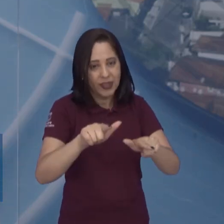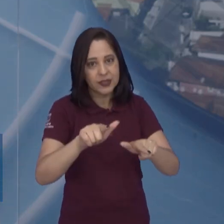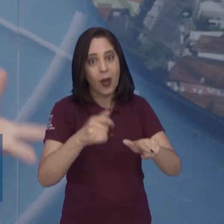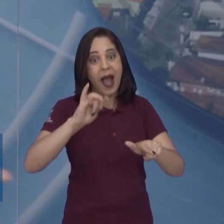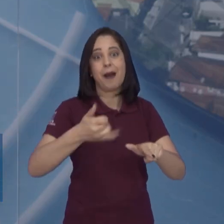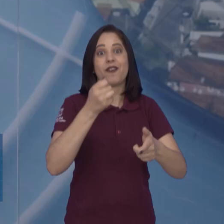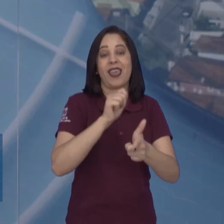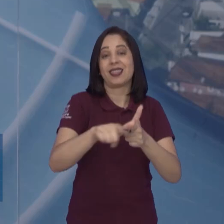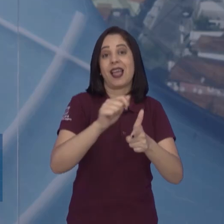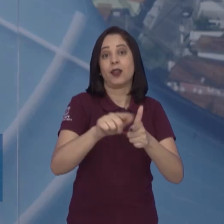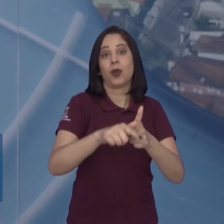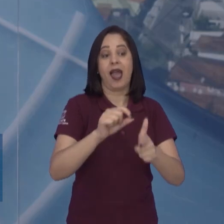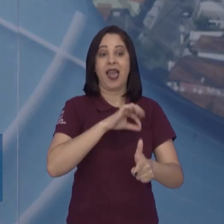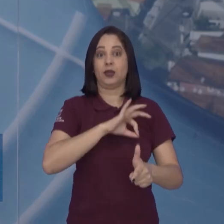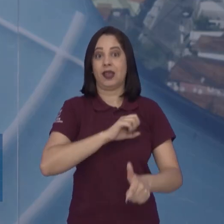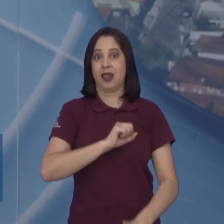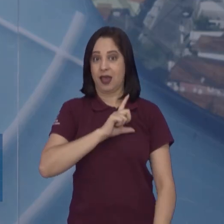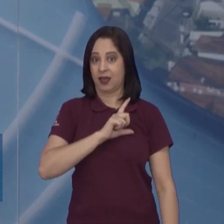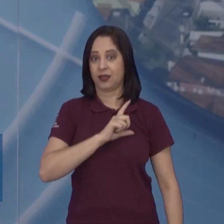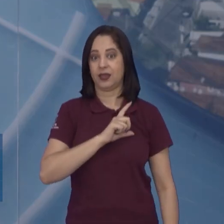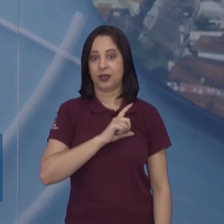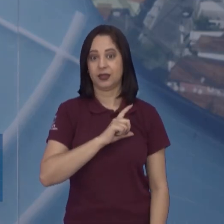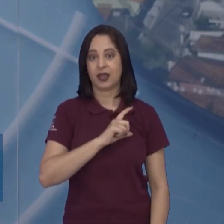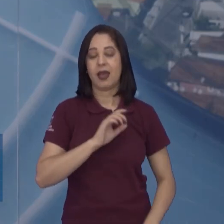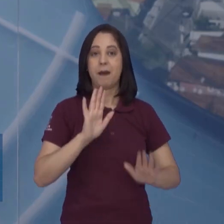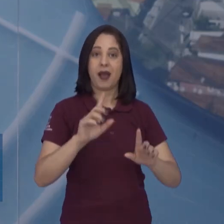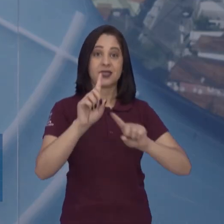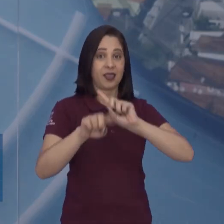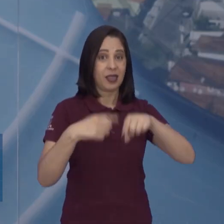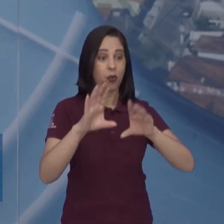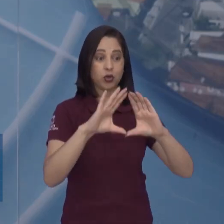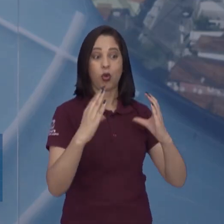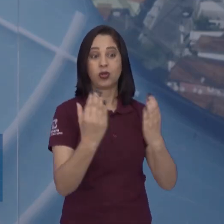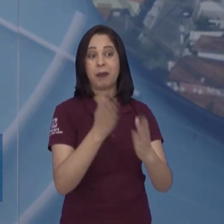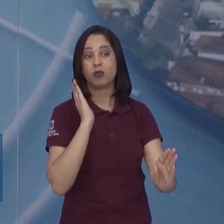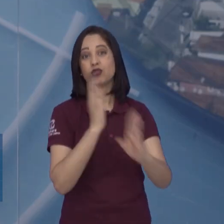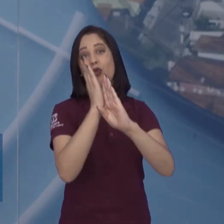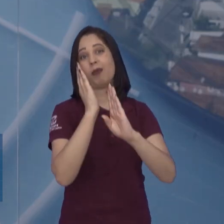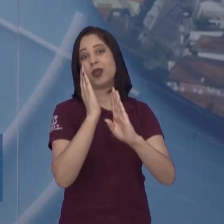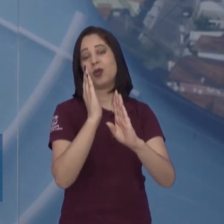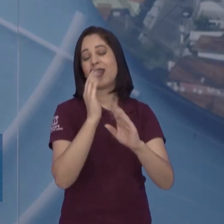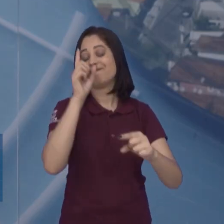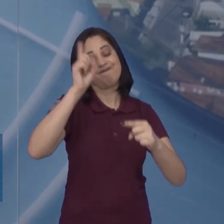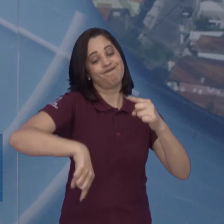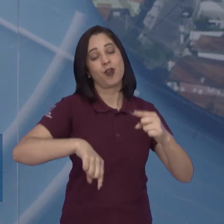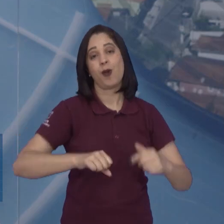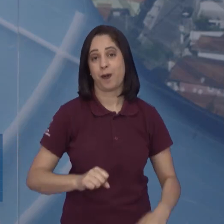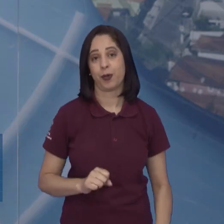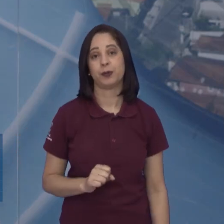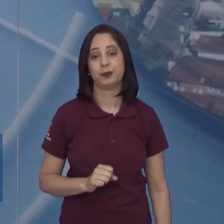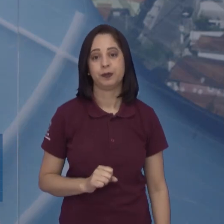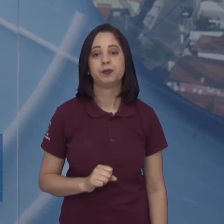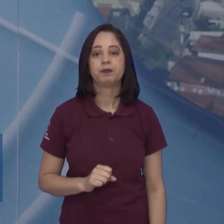né? Que depois, quando foi descoberto, acabou dando problema nesse sentido. Ana Lu, a gente